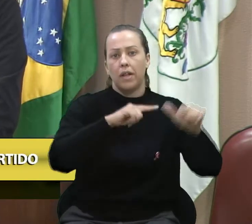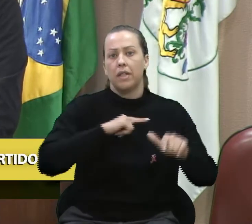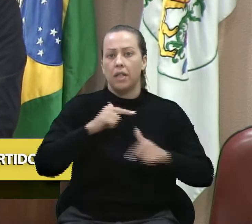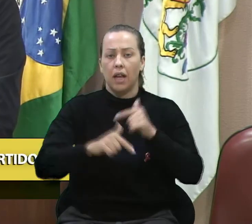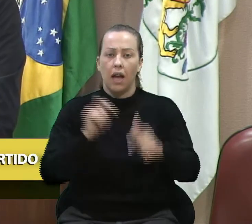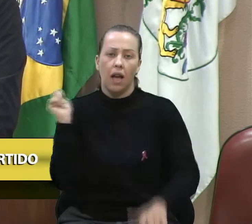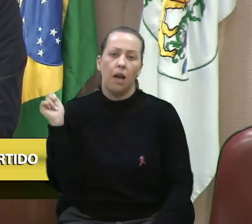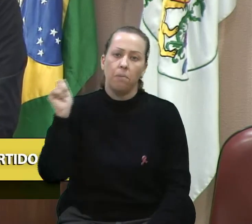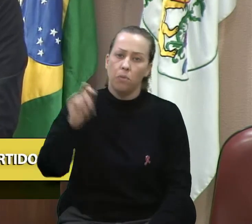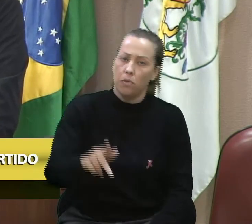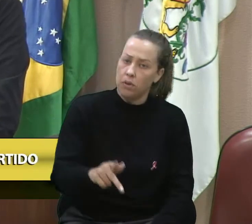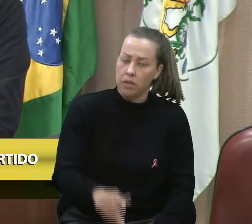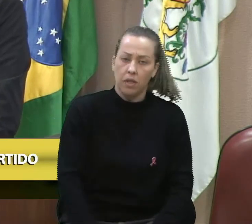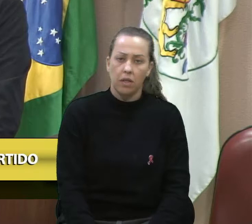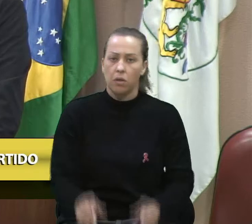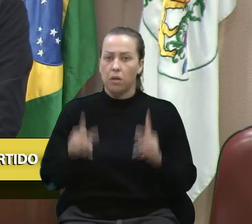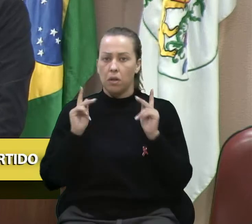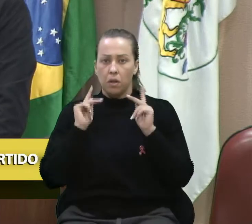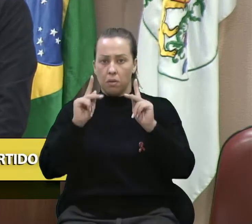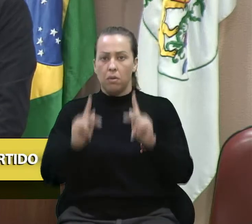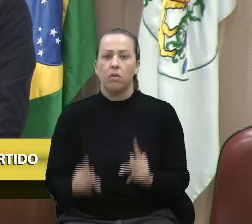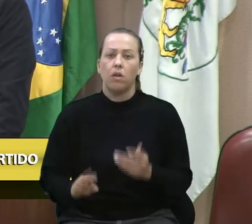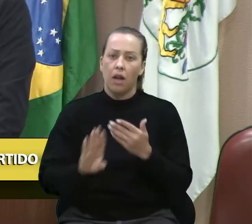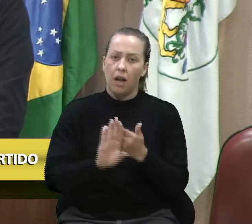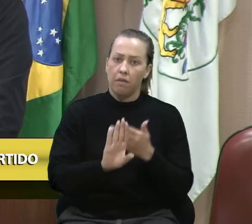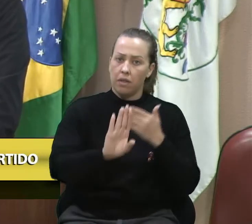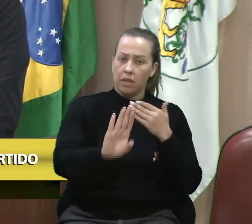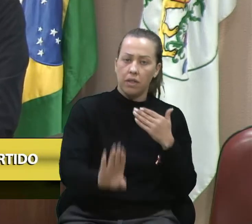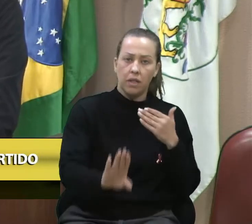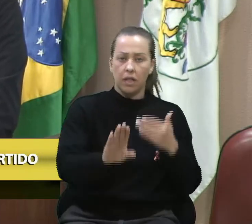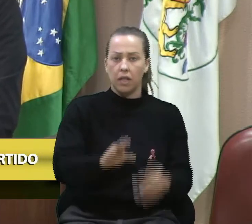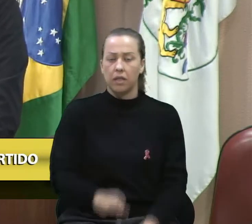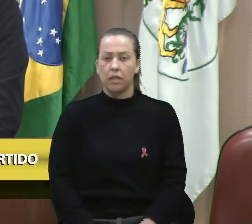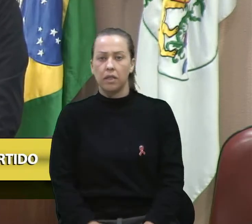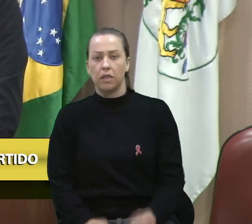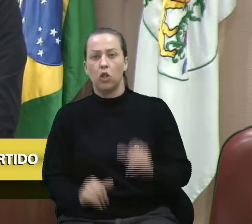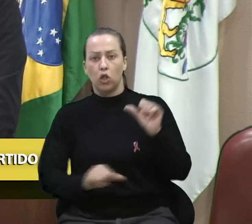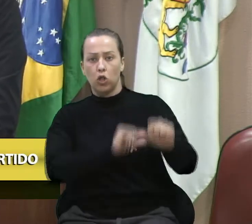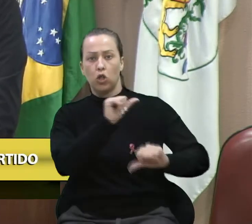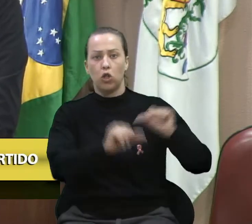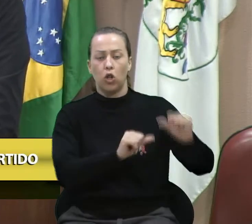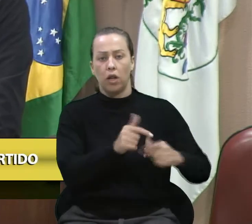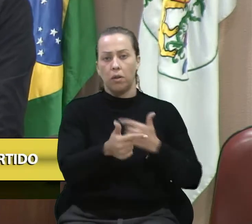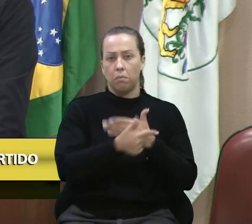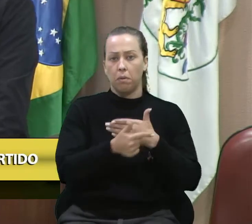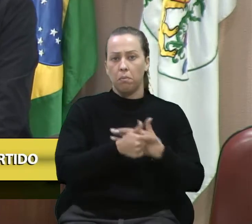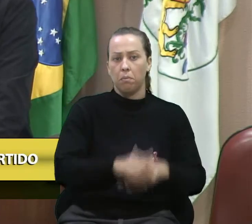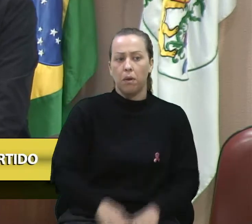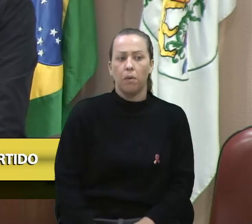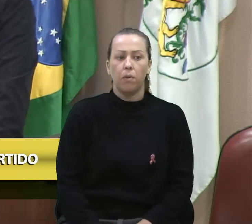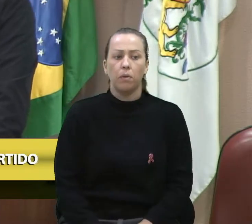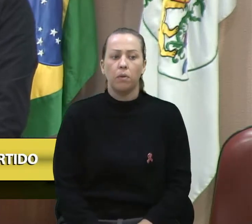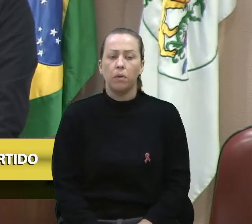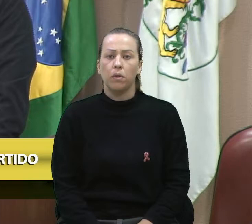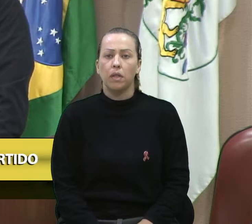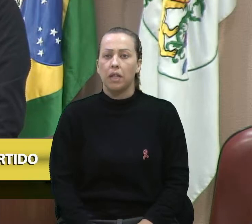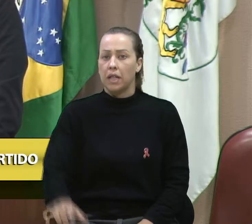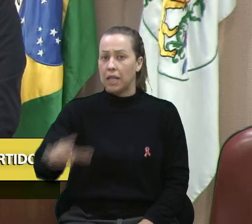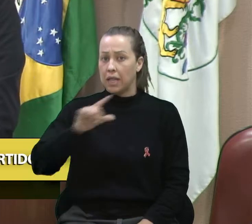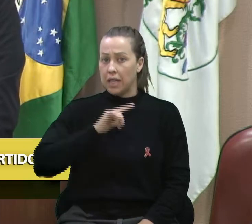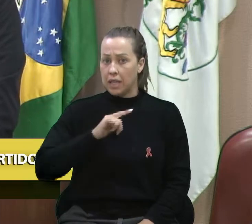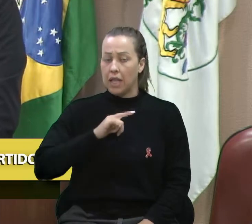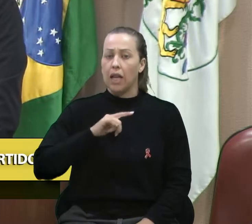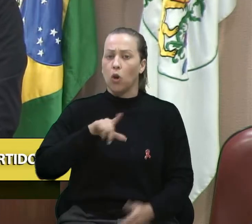se aposentam, pessoas que ficam afastadas, pessoas que são promovidas, enfim. Então, ele falou que existiria, então,